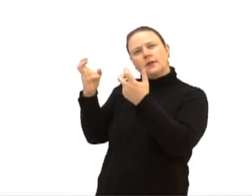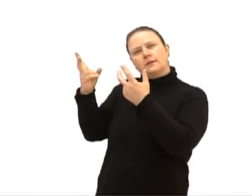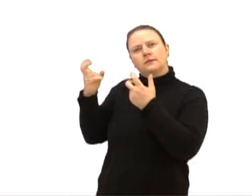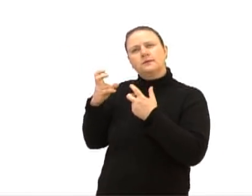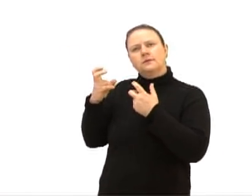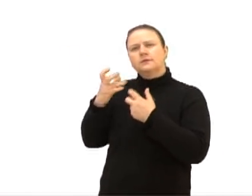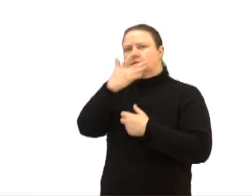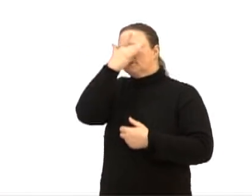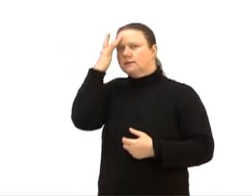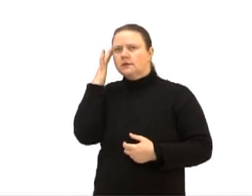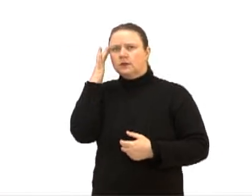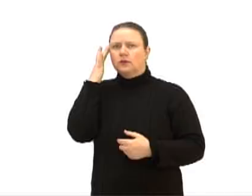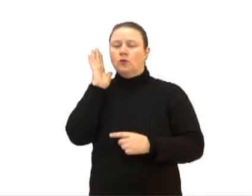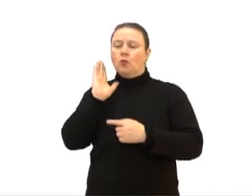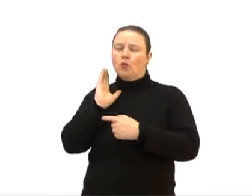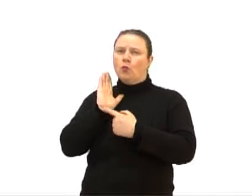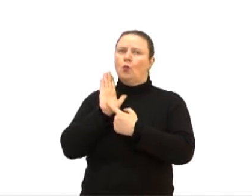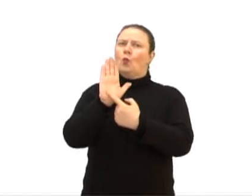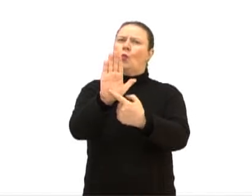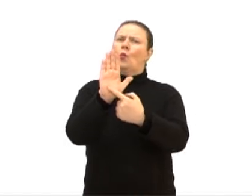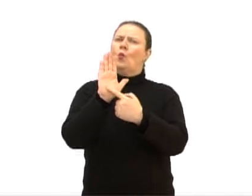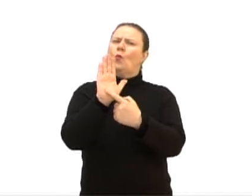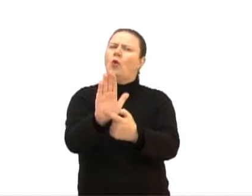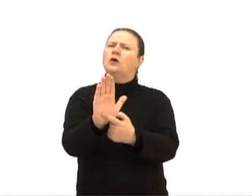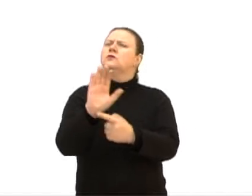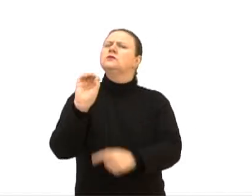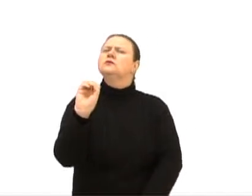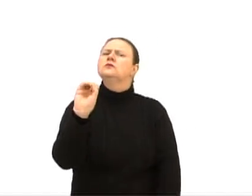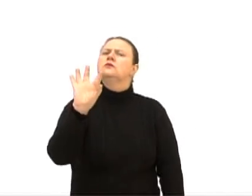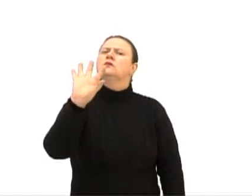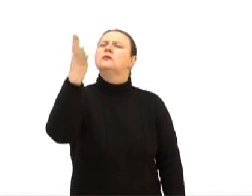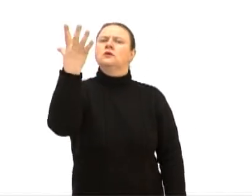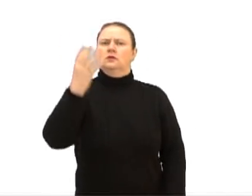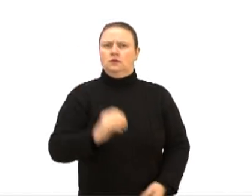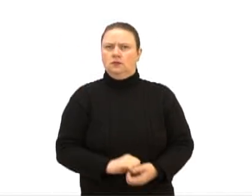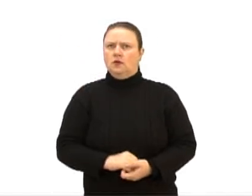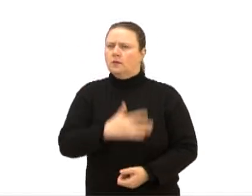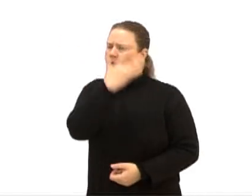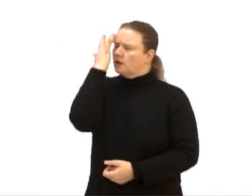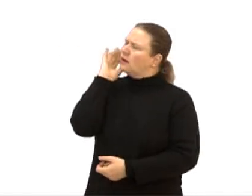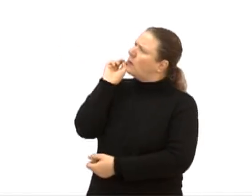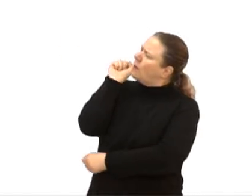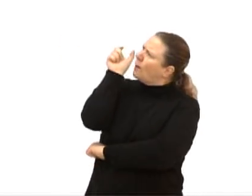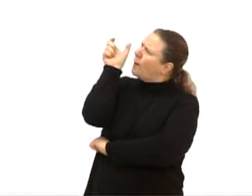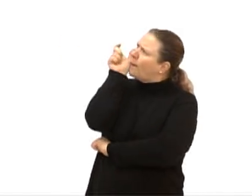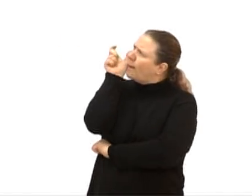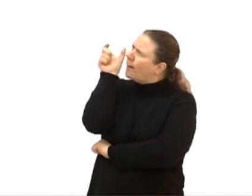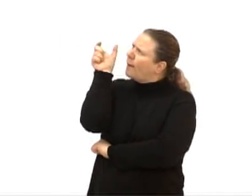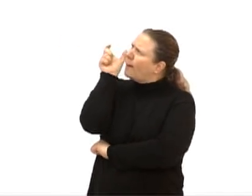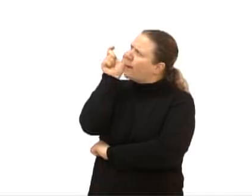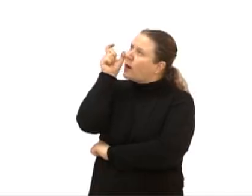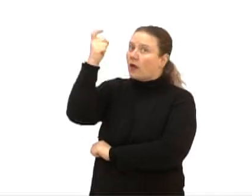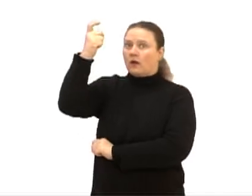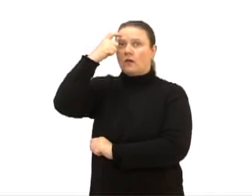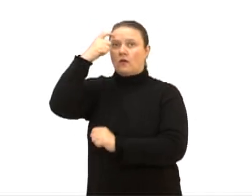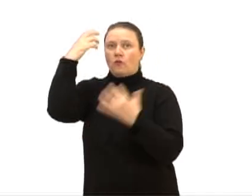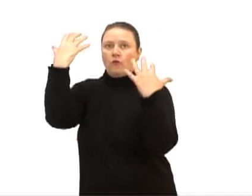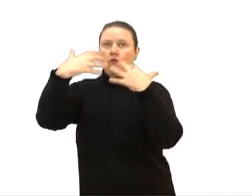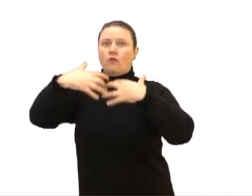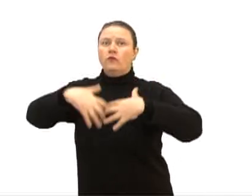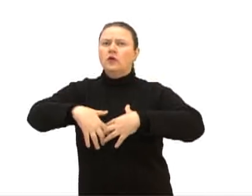ele comunica um fato, e ele provoca o leitor, observador, a refletir sobre esse tema